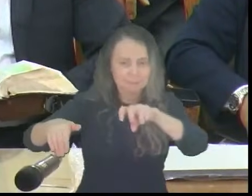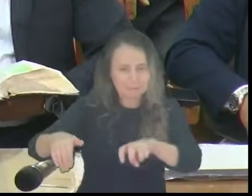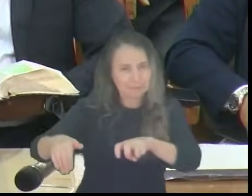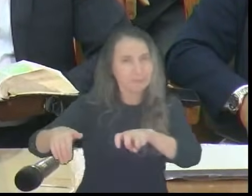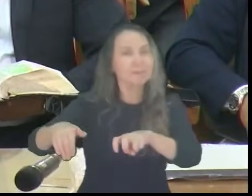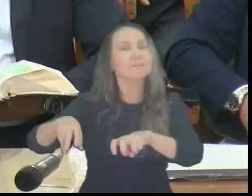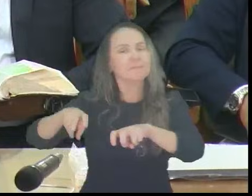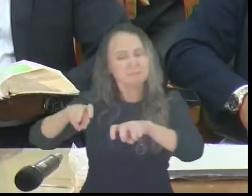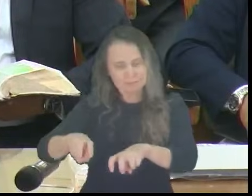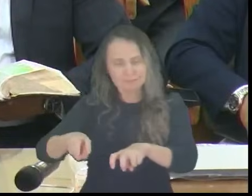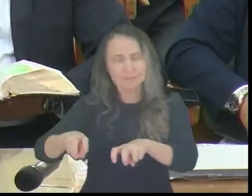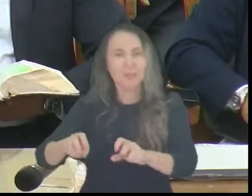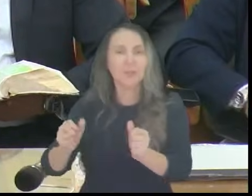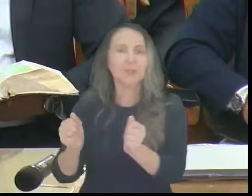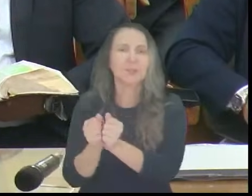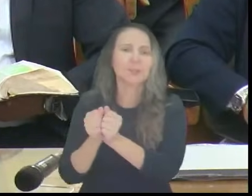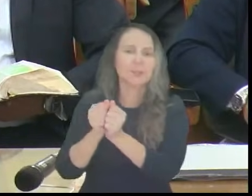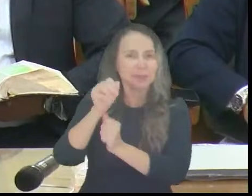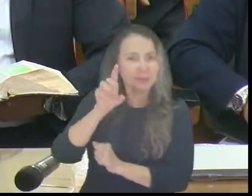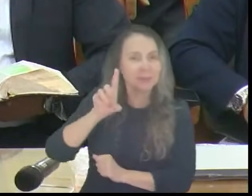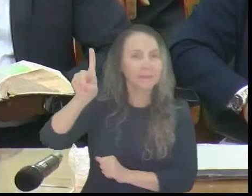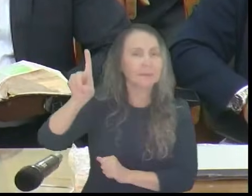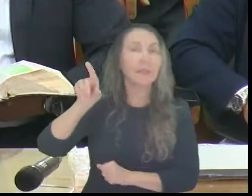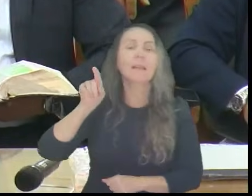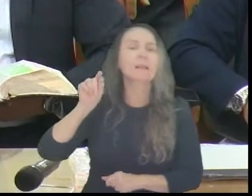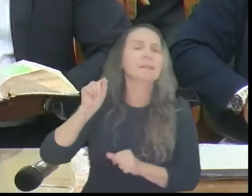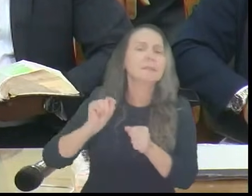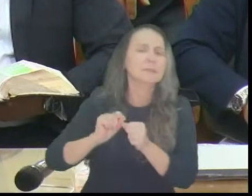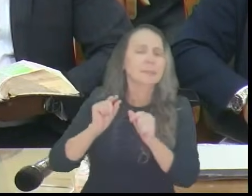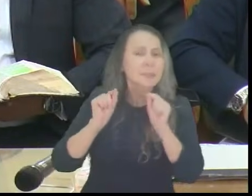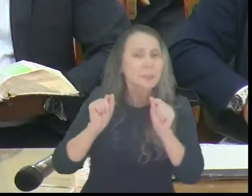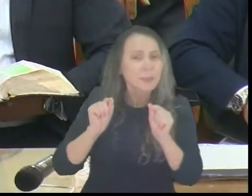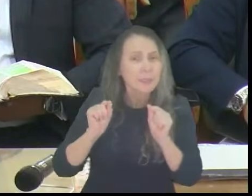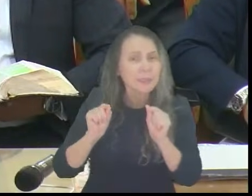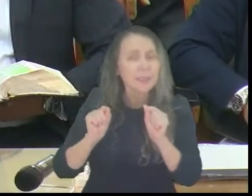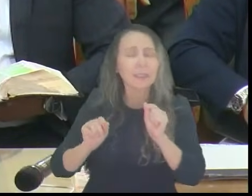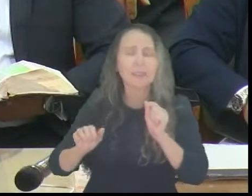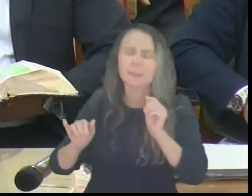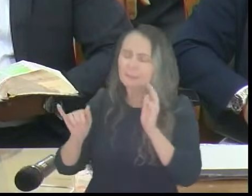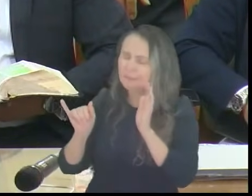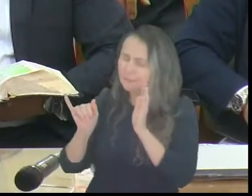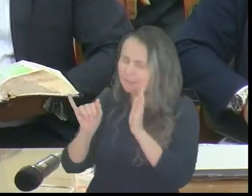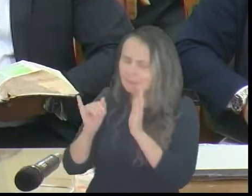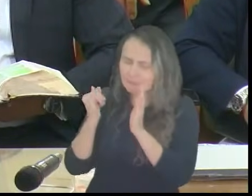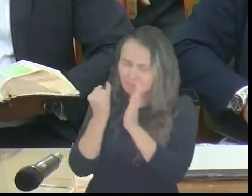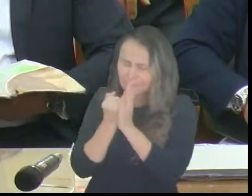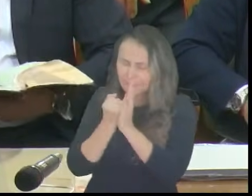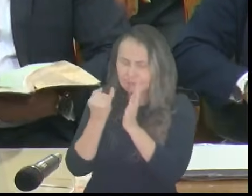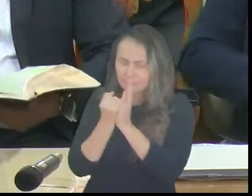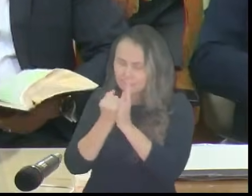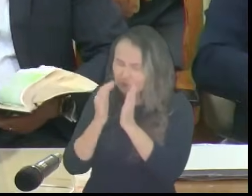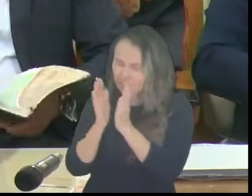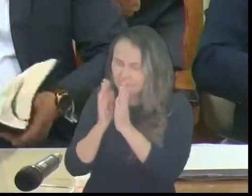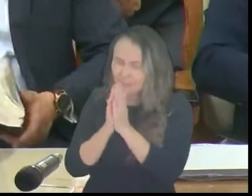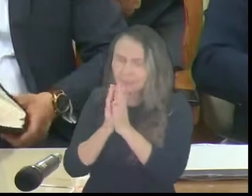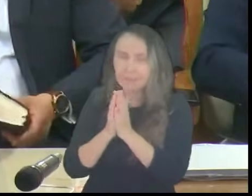que lá no céu? Intercedendo. Está fazendo o que lá no céu? Intercedendo. Intercedendo por nós. Vamos ficar de pé em nome de Jesus.